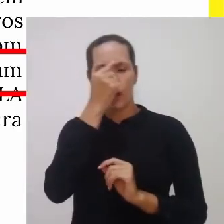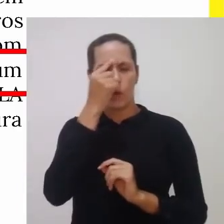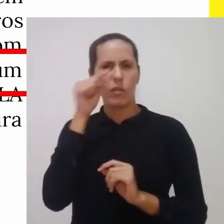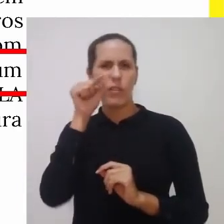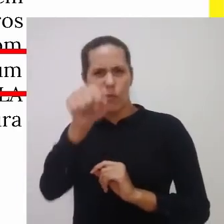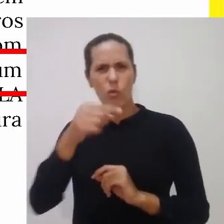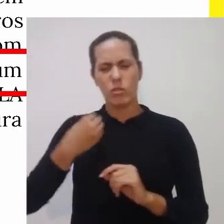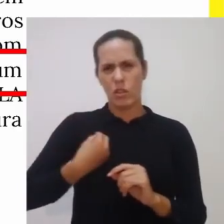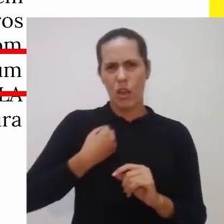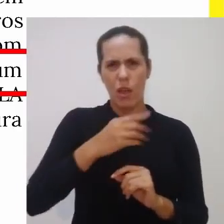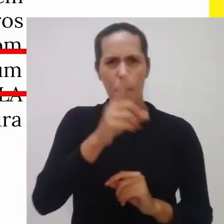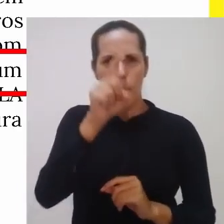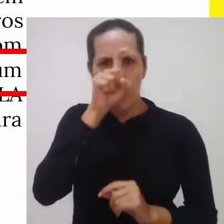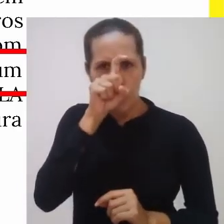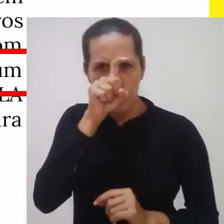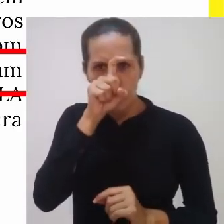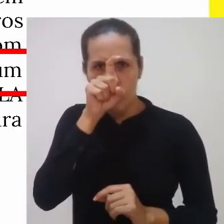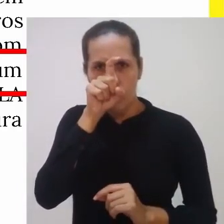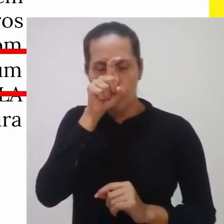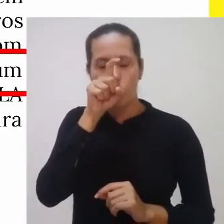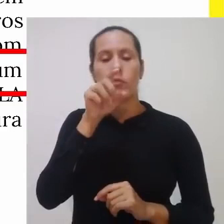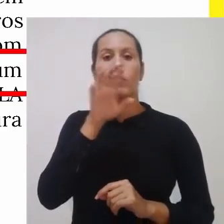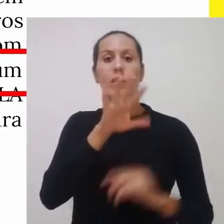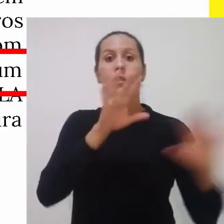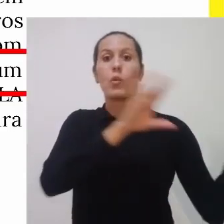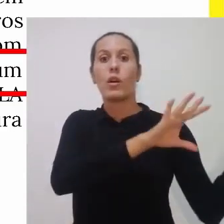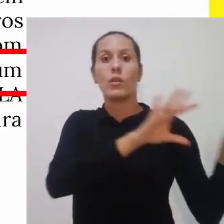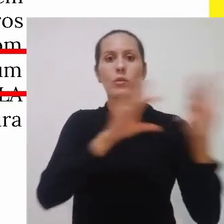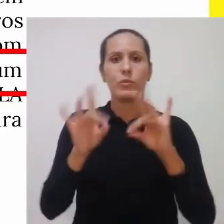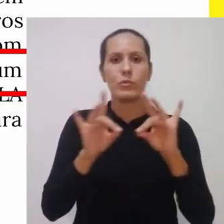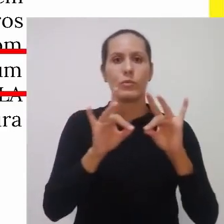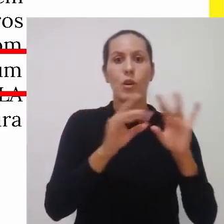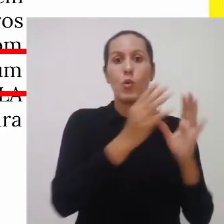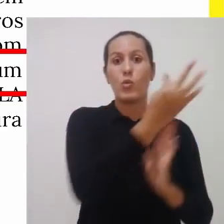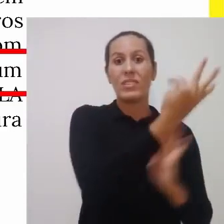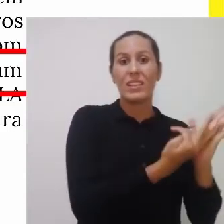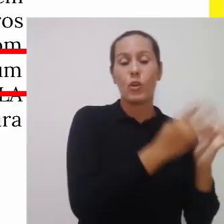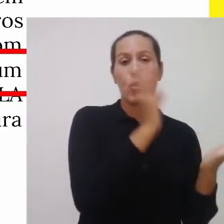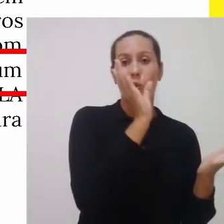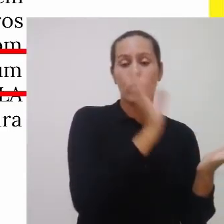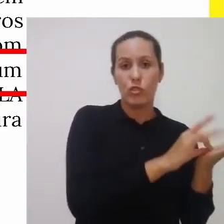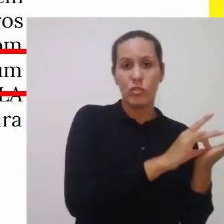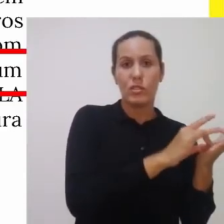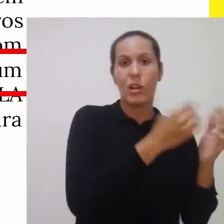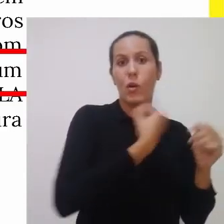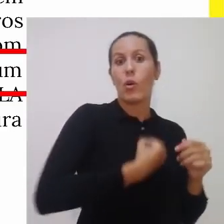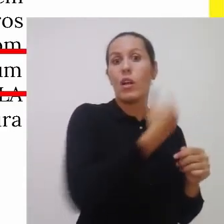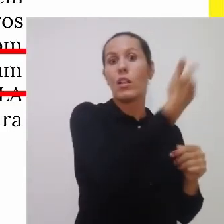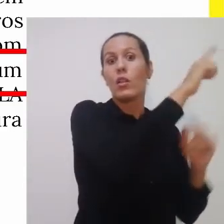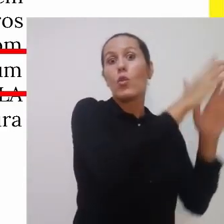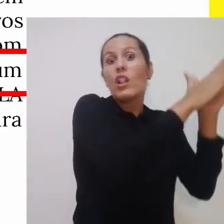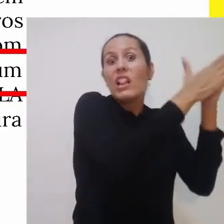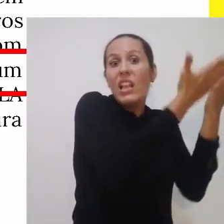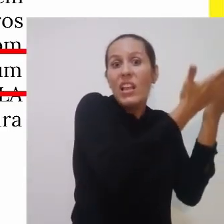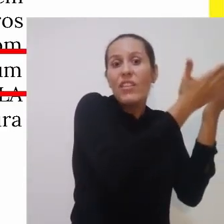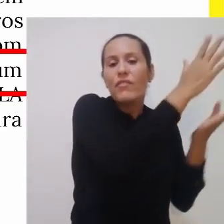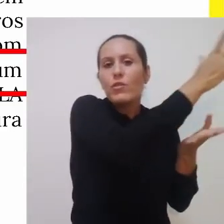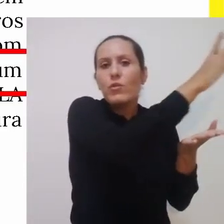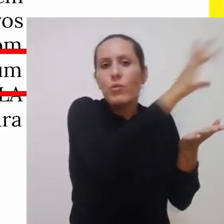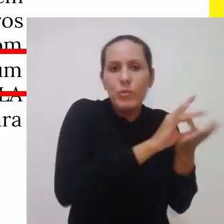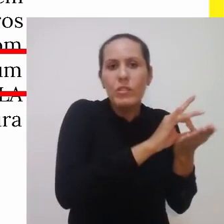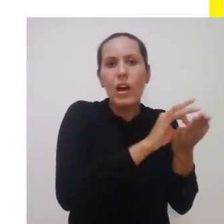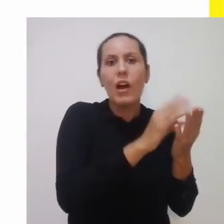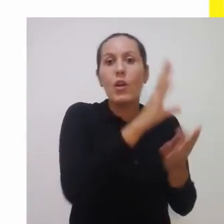agora. Harry, você é um bruxo, é uma citação direta que foi tirada lá do texto original escrito